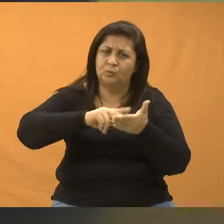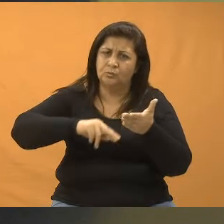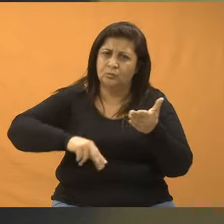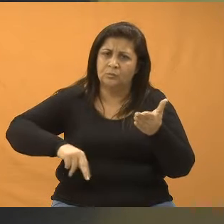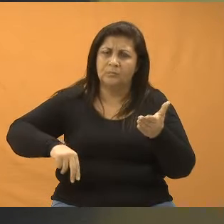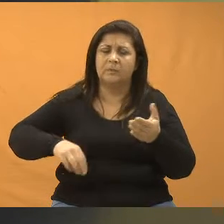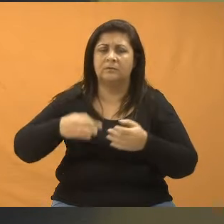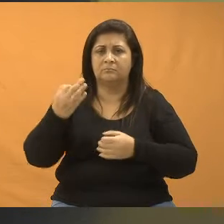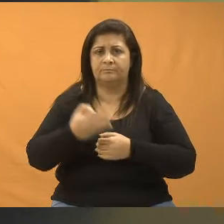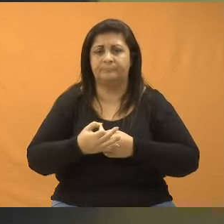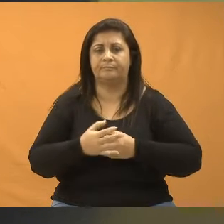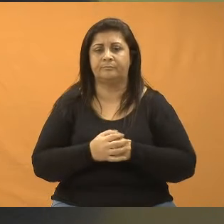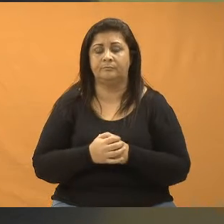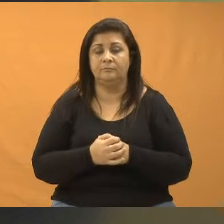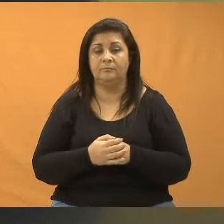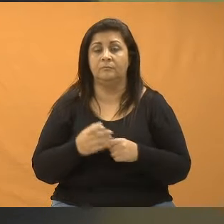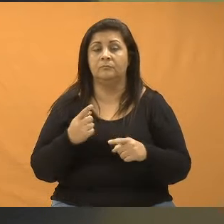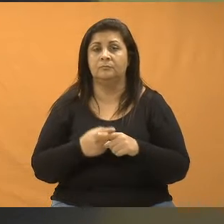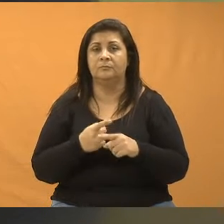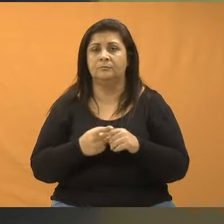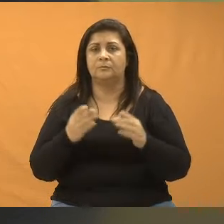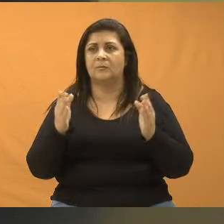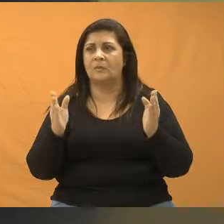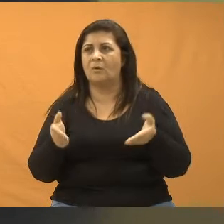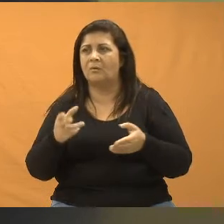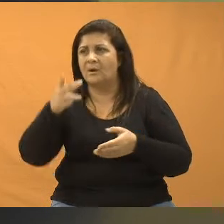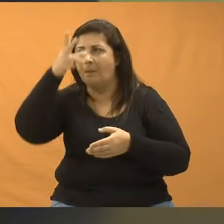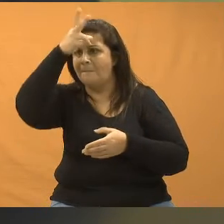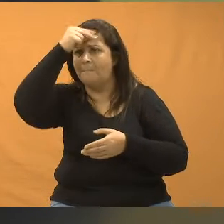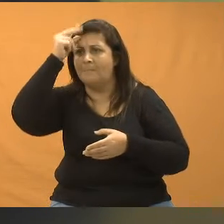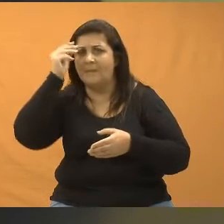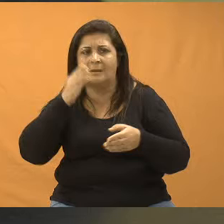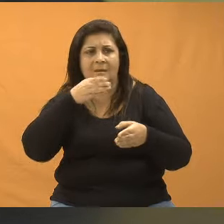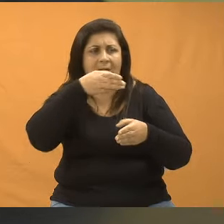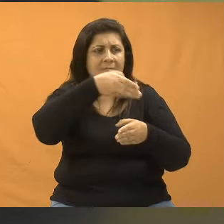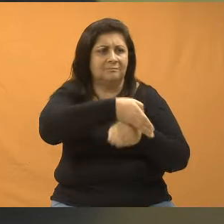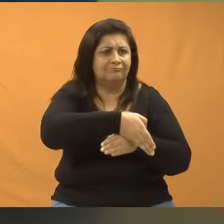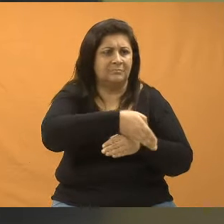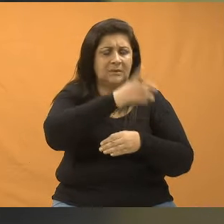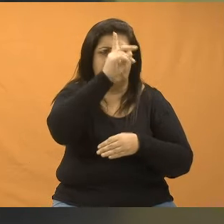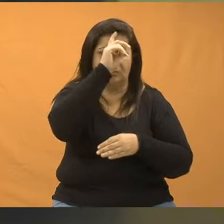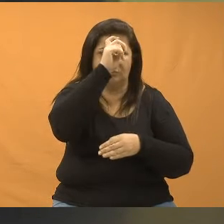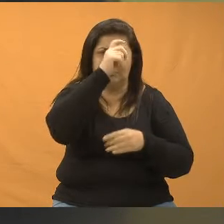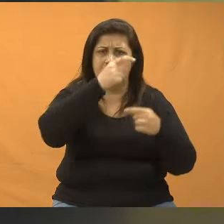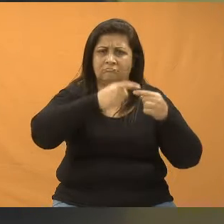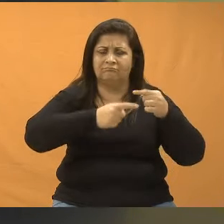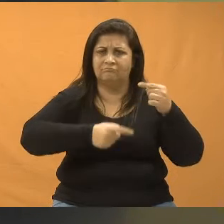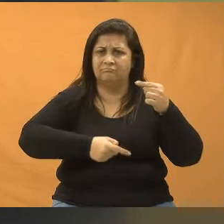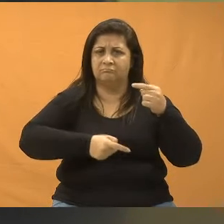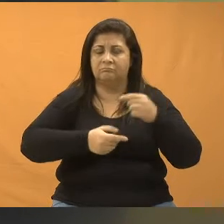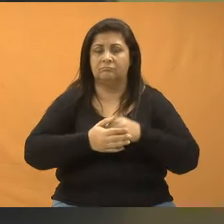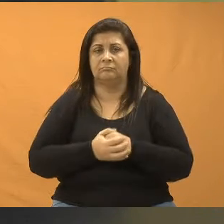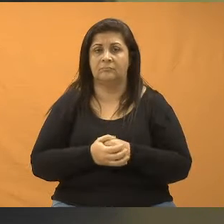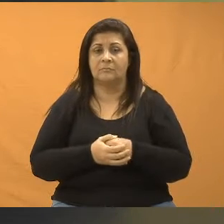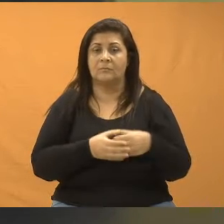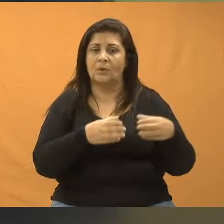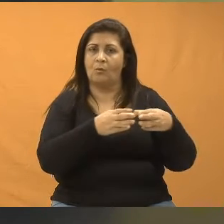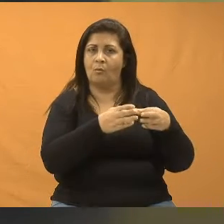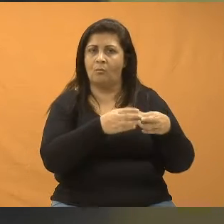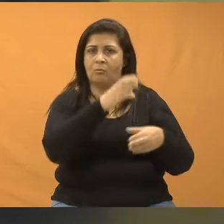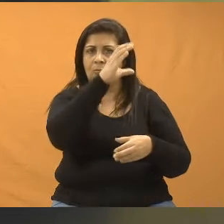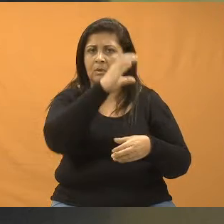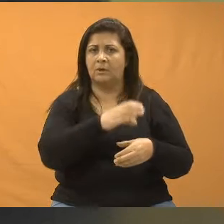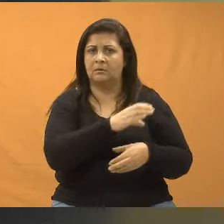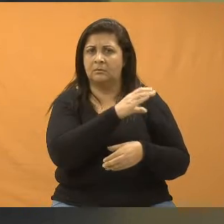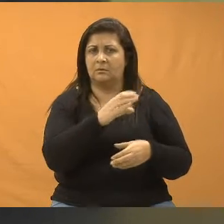no ambiente jurídico, porque hoje a intervenção não faz sentido juridicamente. Então, a Irmandade é uma